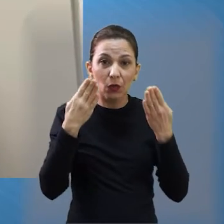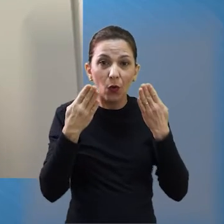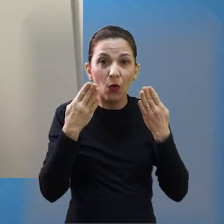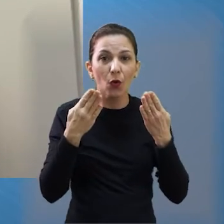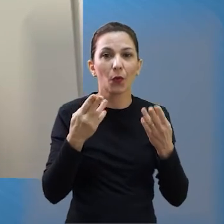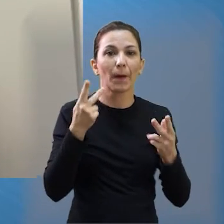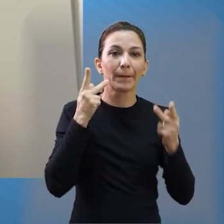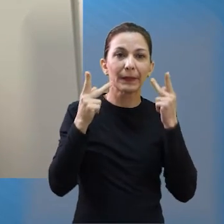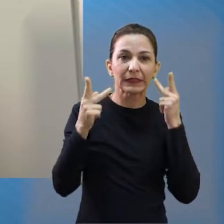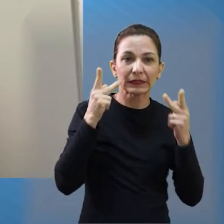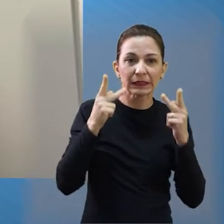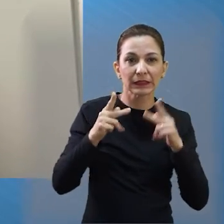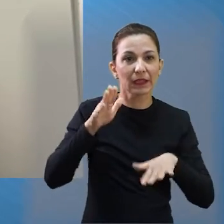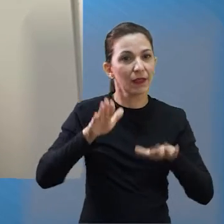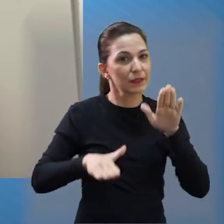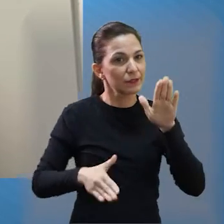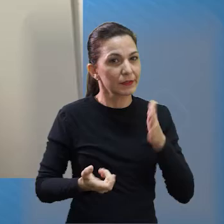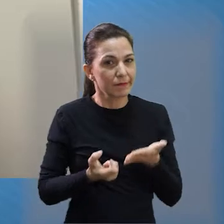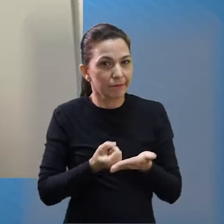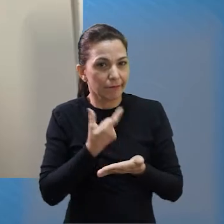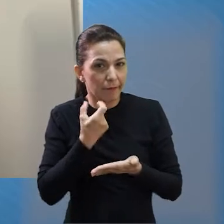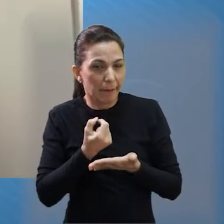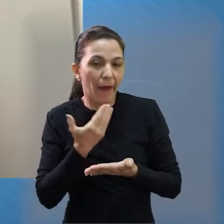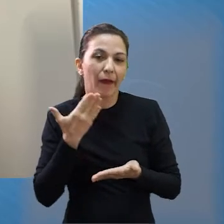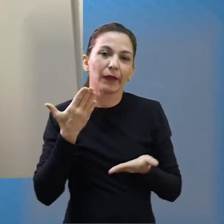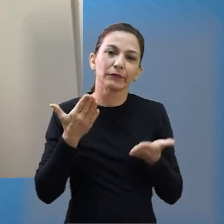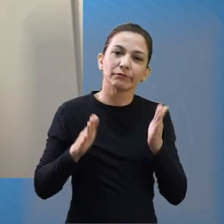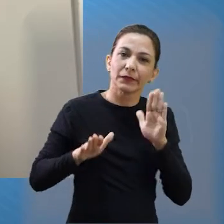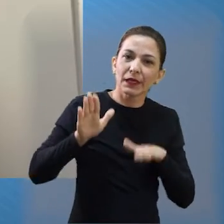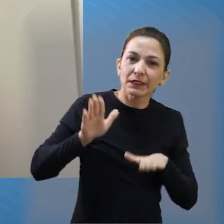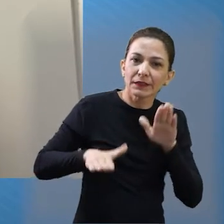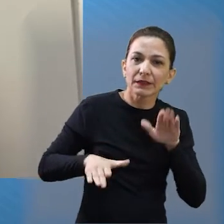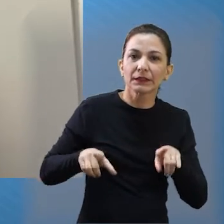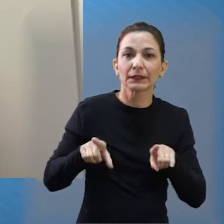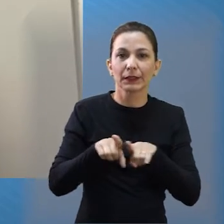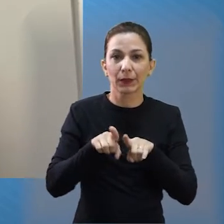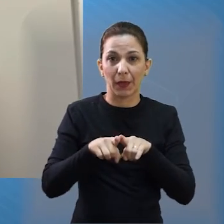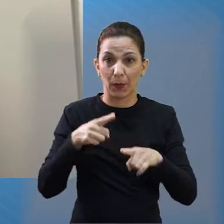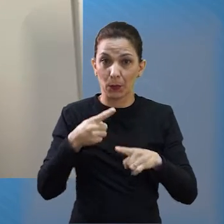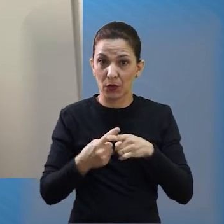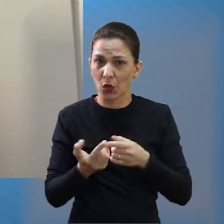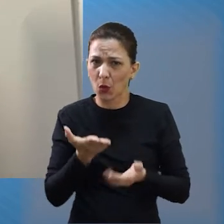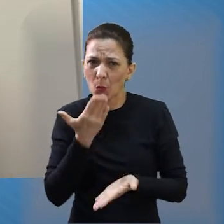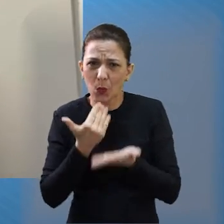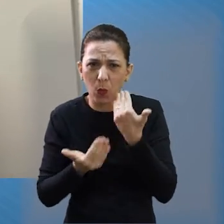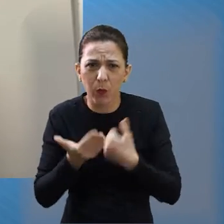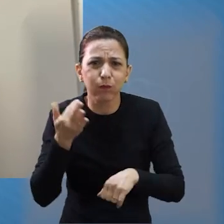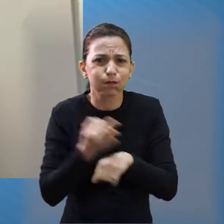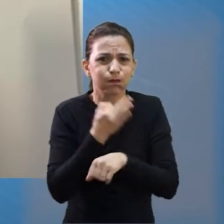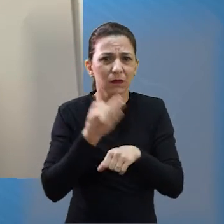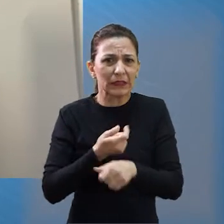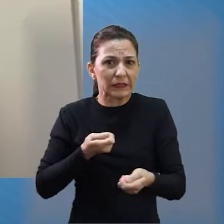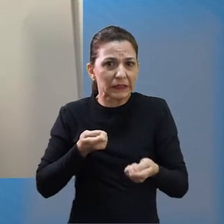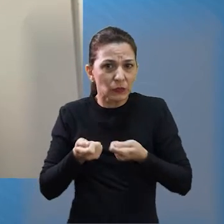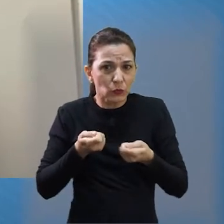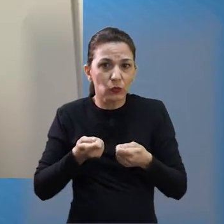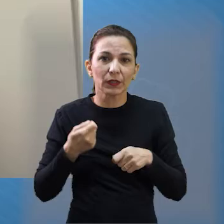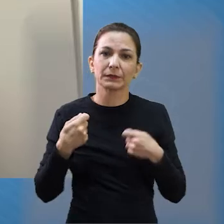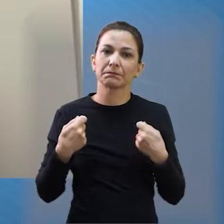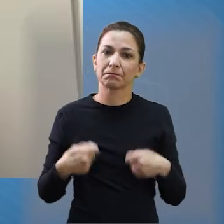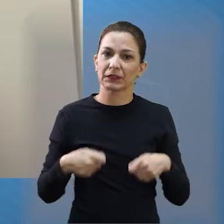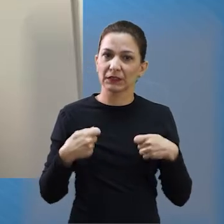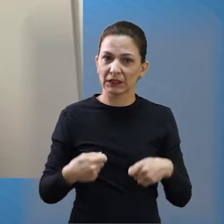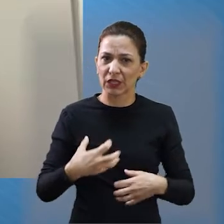de várias formas, e ele precisa desse apoio psicológico, muitas vezes até psiquiátrico, e até controle